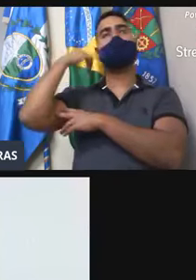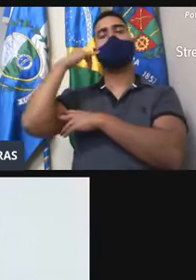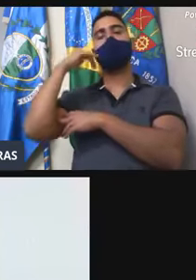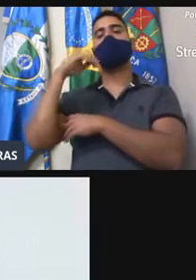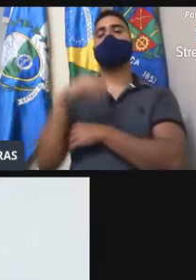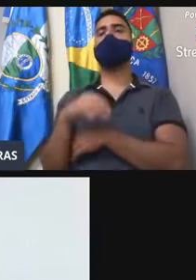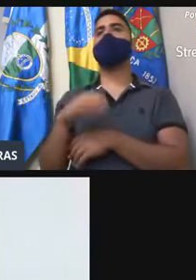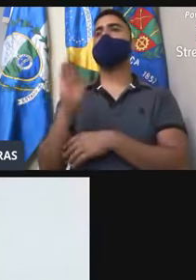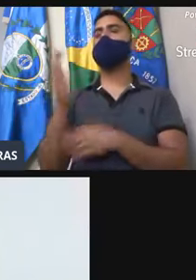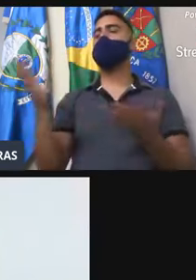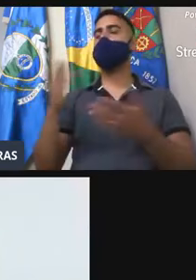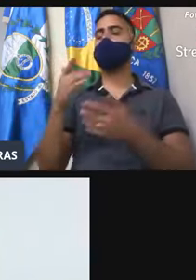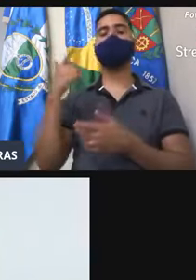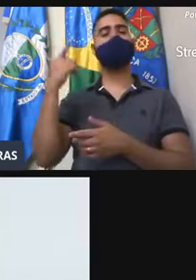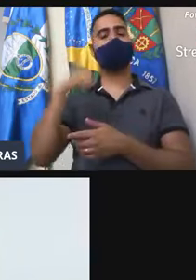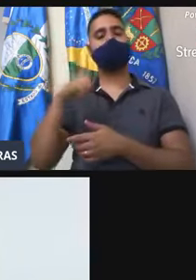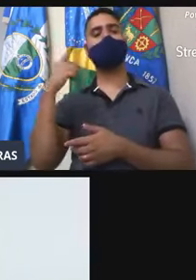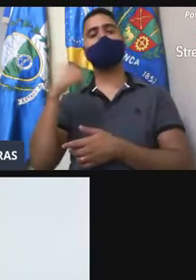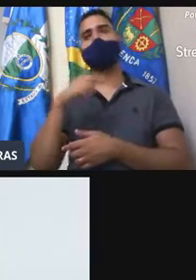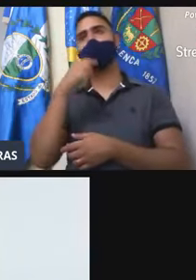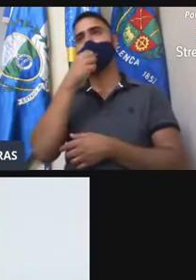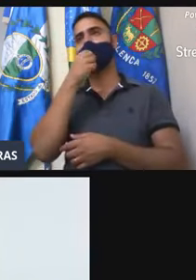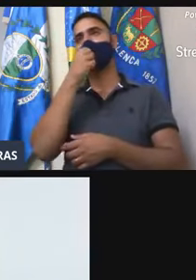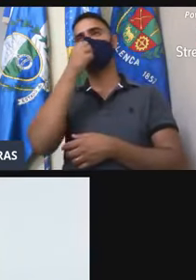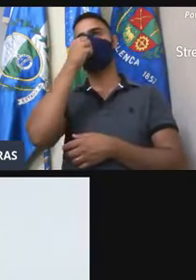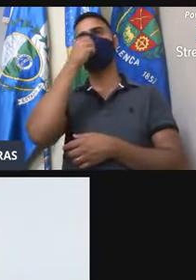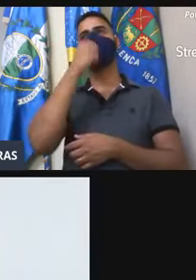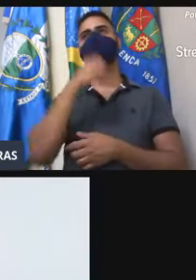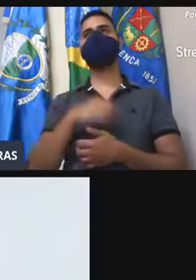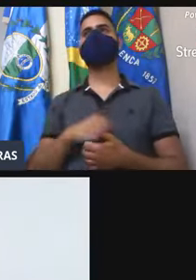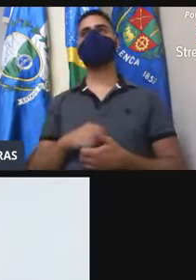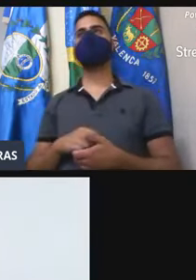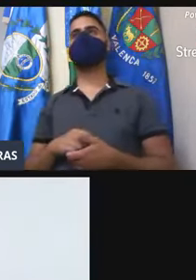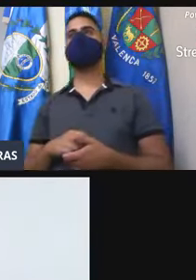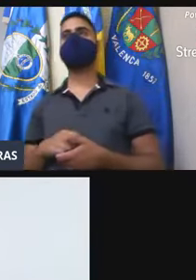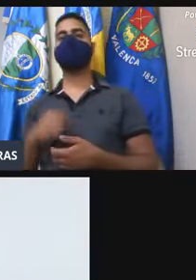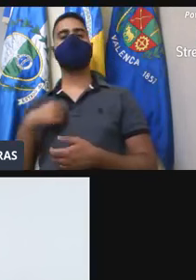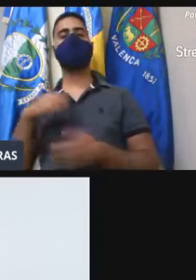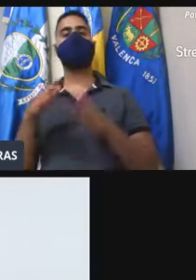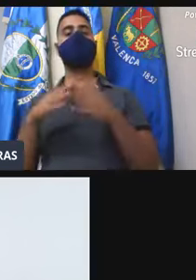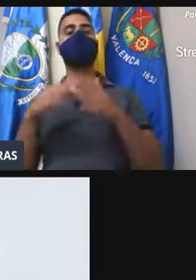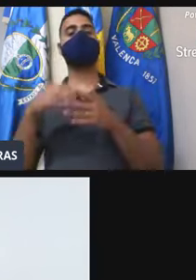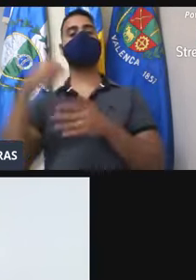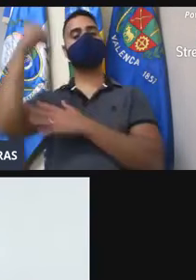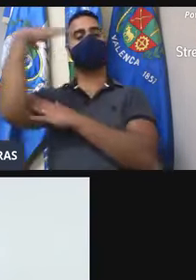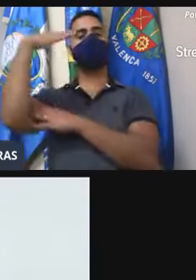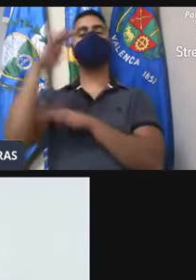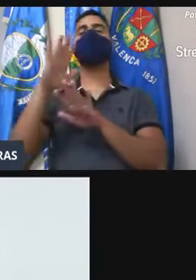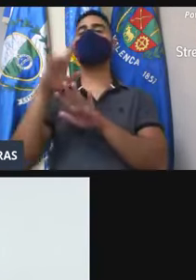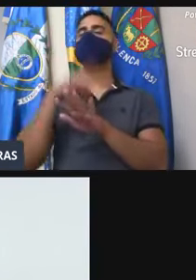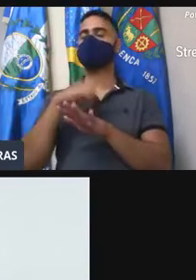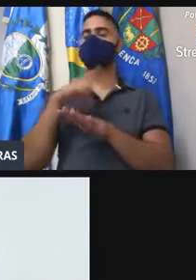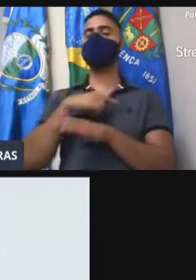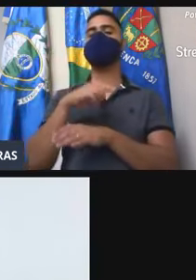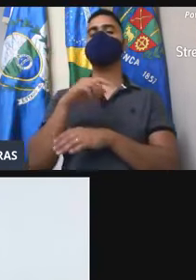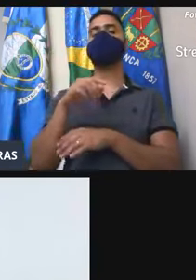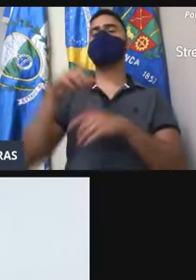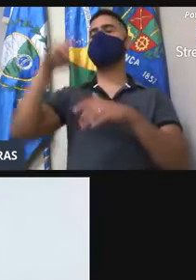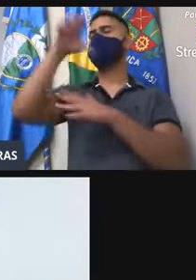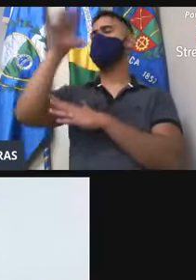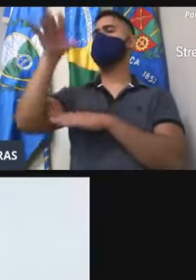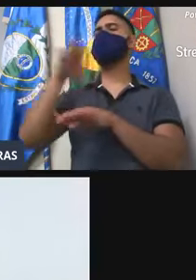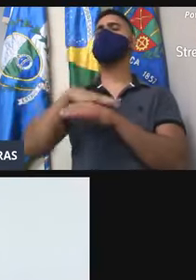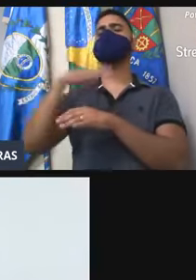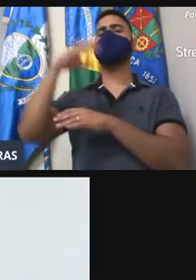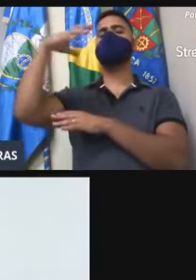aqui hoje mesmo, hoje eu não falei com o nosso prefeito, não pedi lâmpada, mas lá no Bairro de Fátima tem lâmpada queimada lá, já há mais de 15